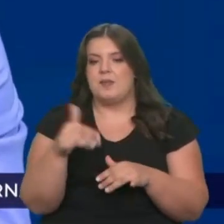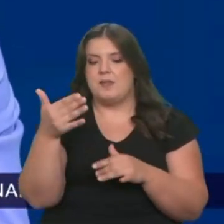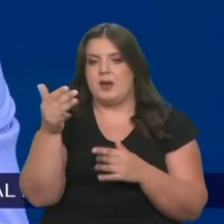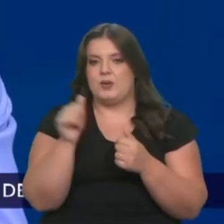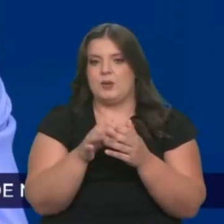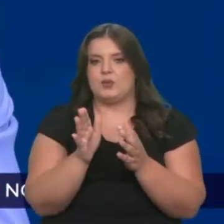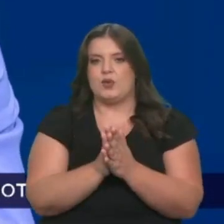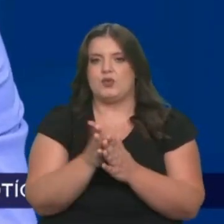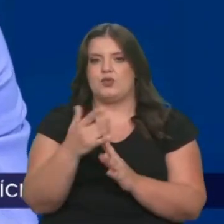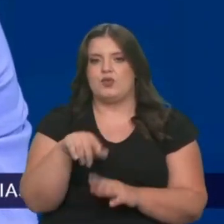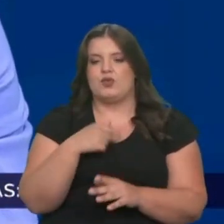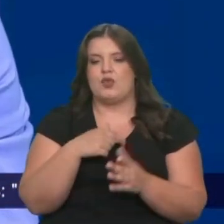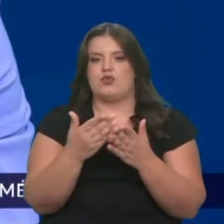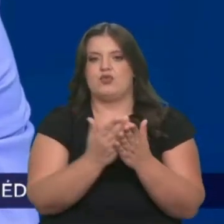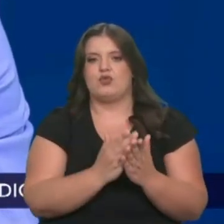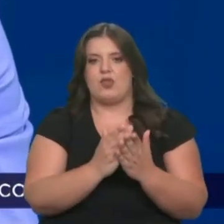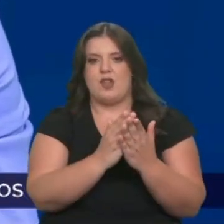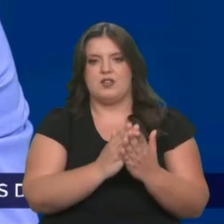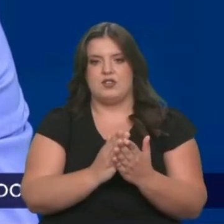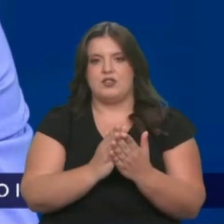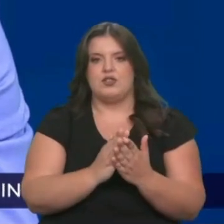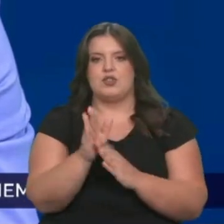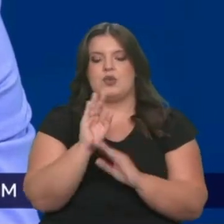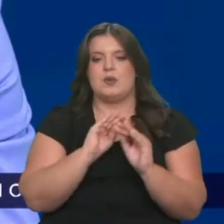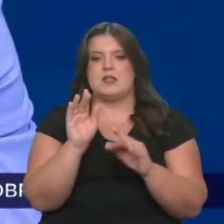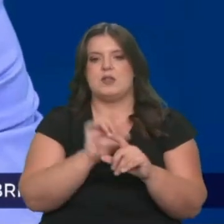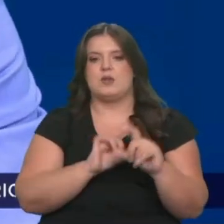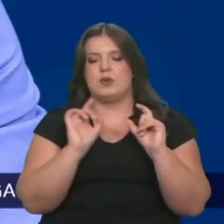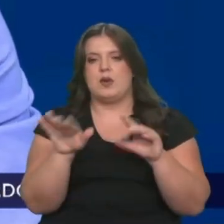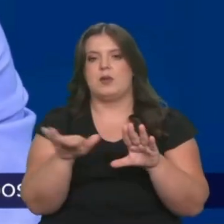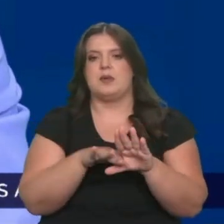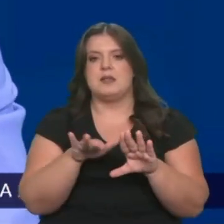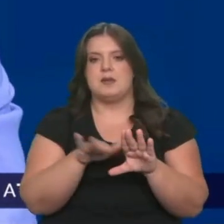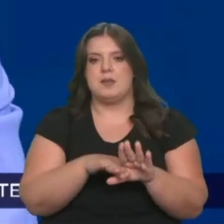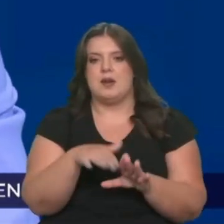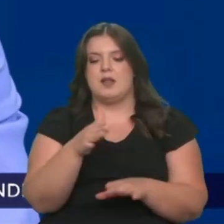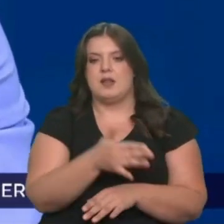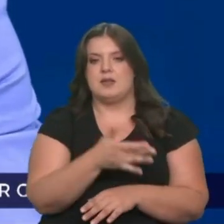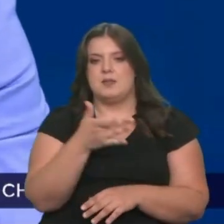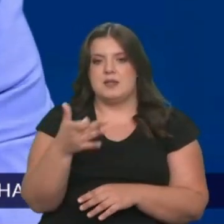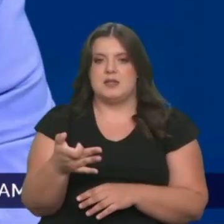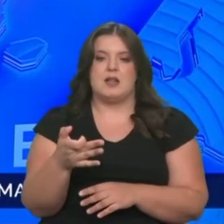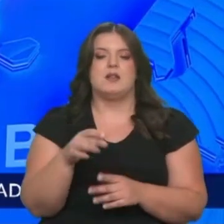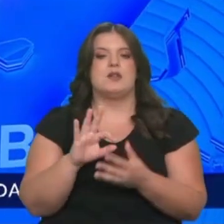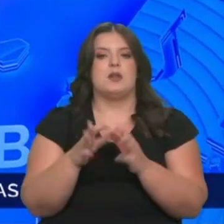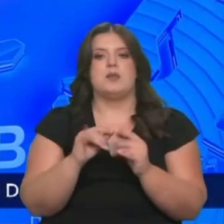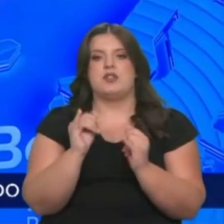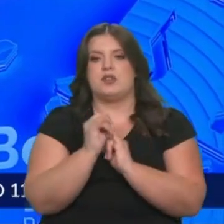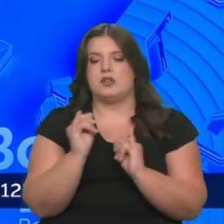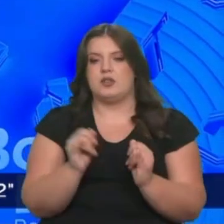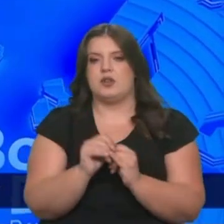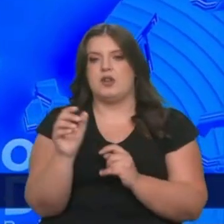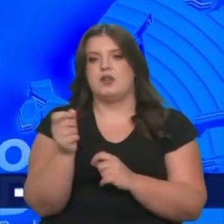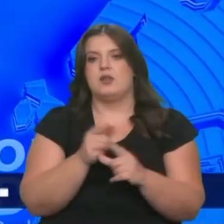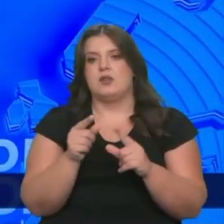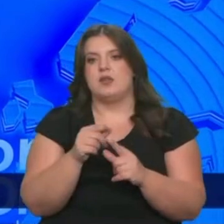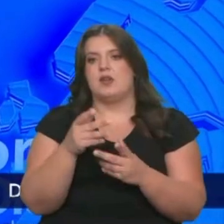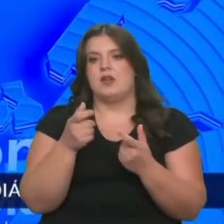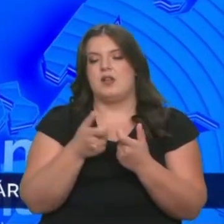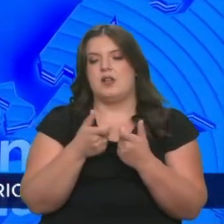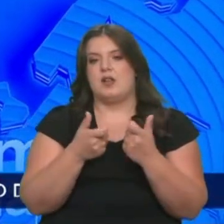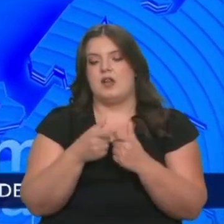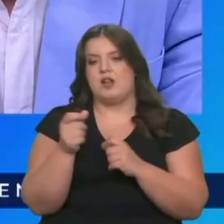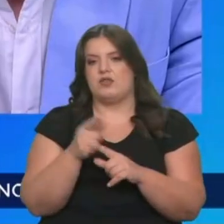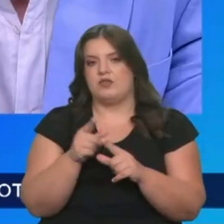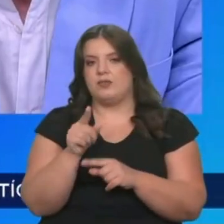os nossos estudantes do ensino secundário que participaram na 17ª edição das Olimpíadas Internacionais de Astronomia e Astrofísica,